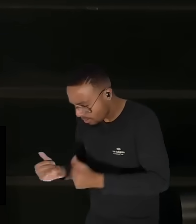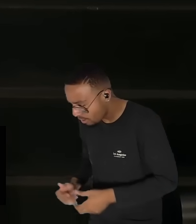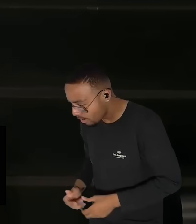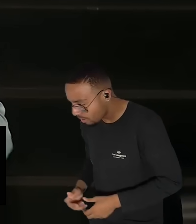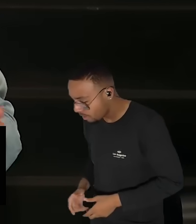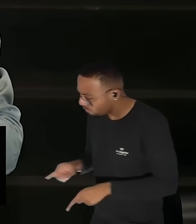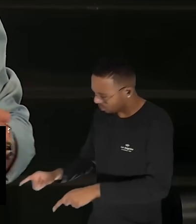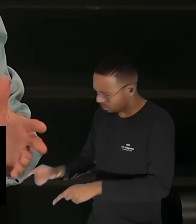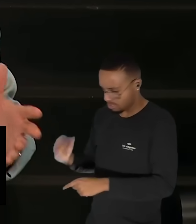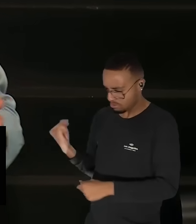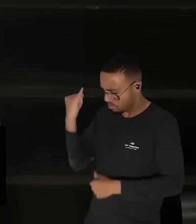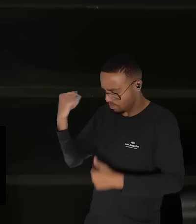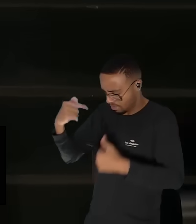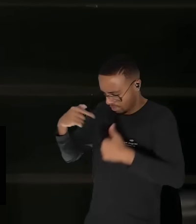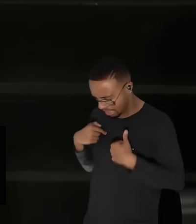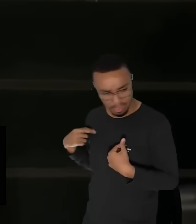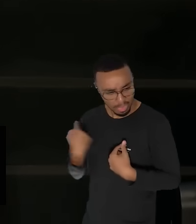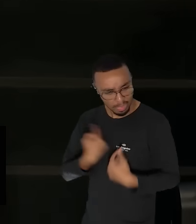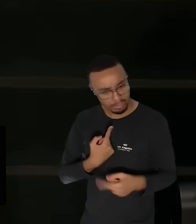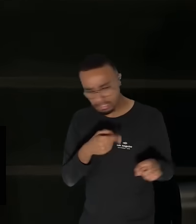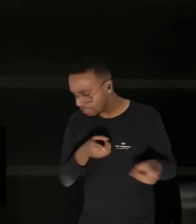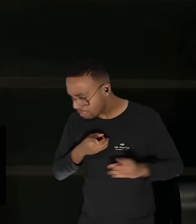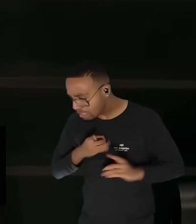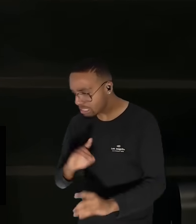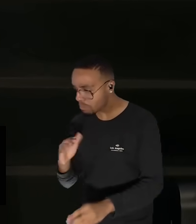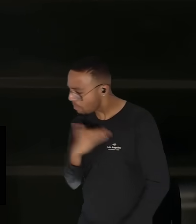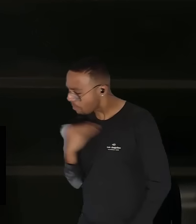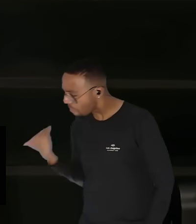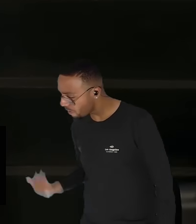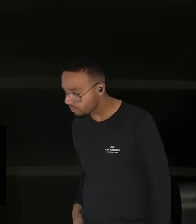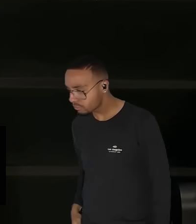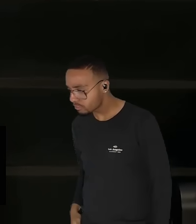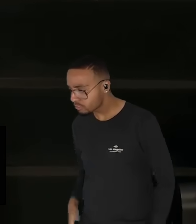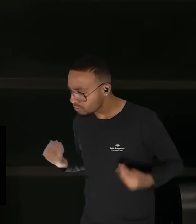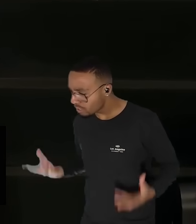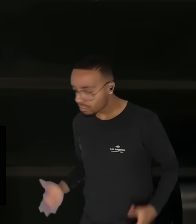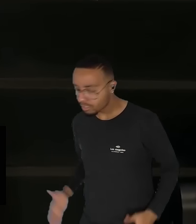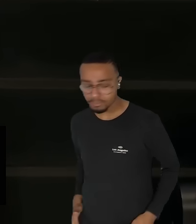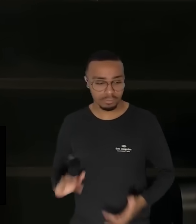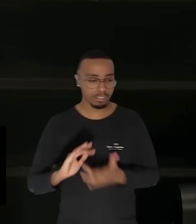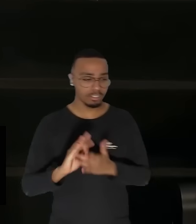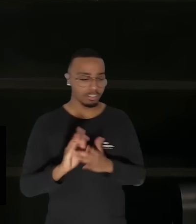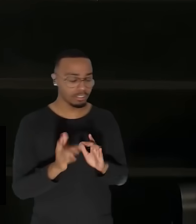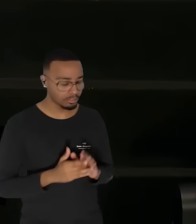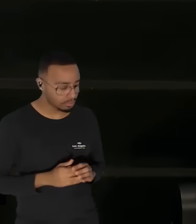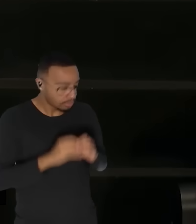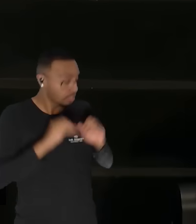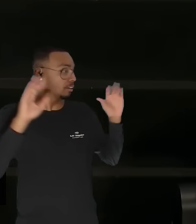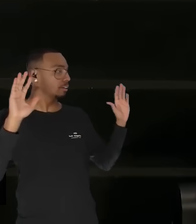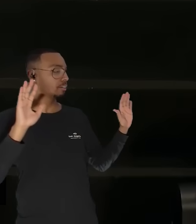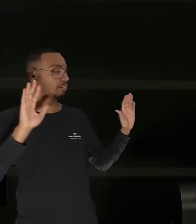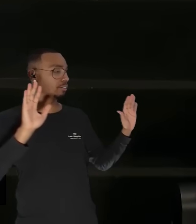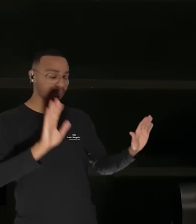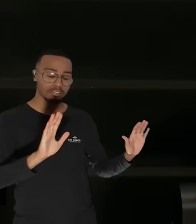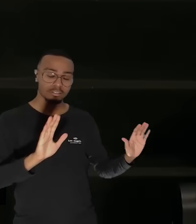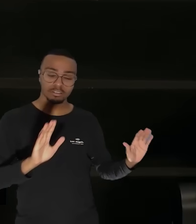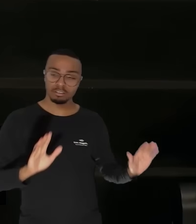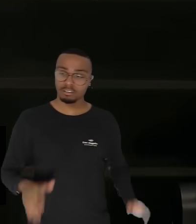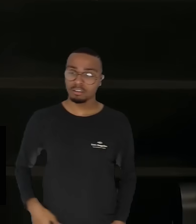te importas que morramos? E ele se levantou e repreendeu o vento e disse ao mar: